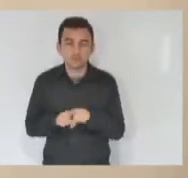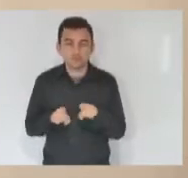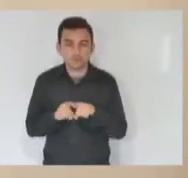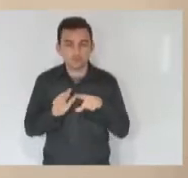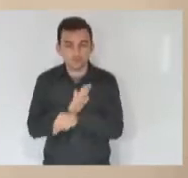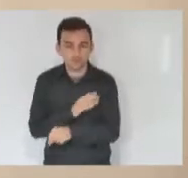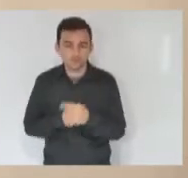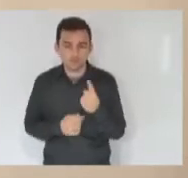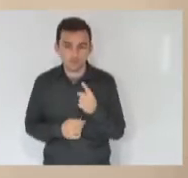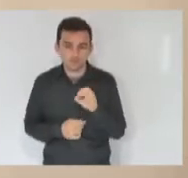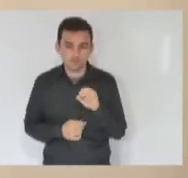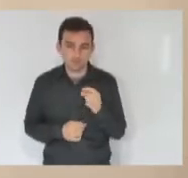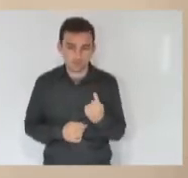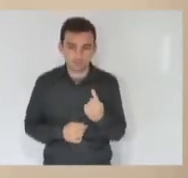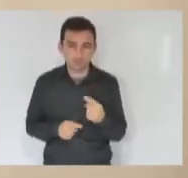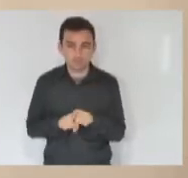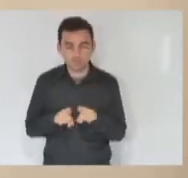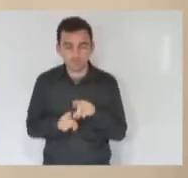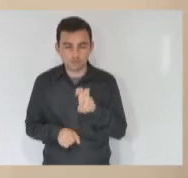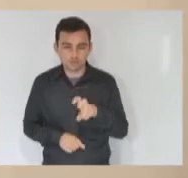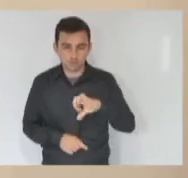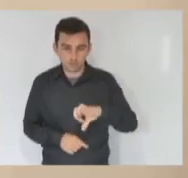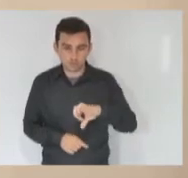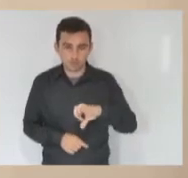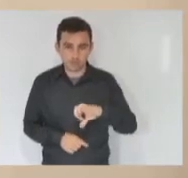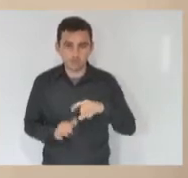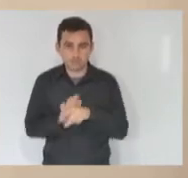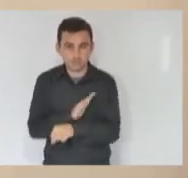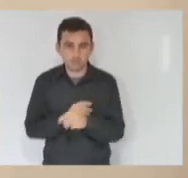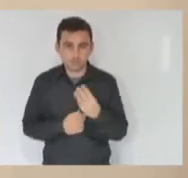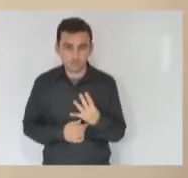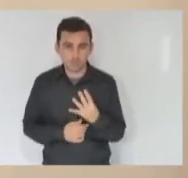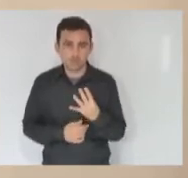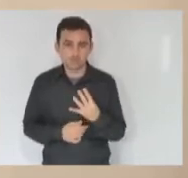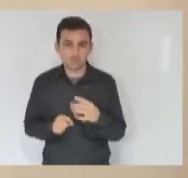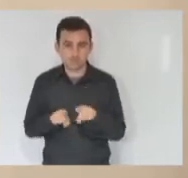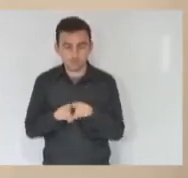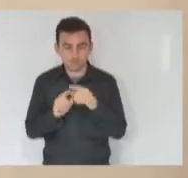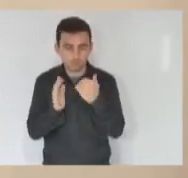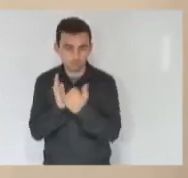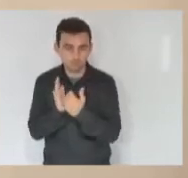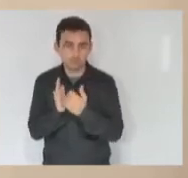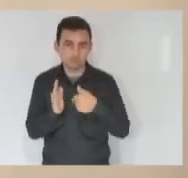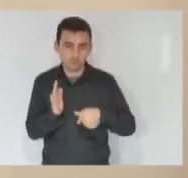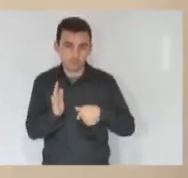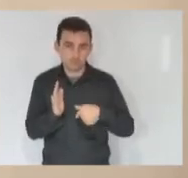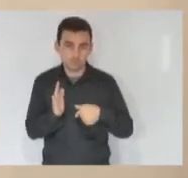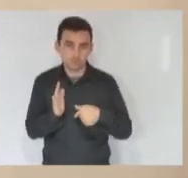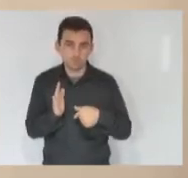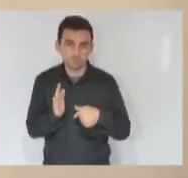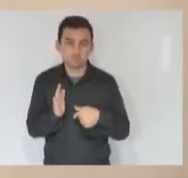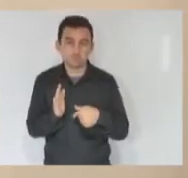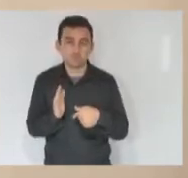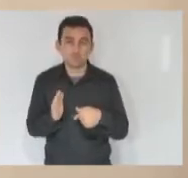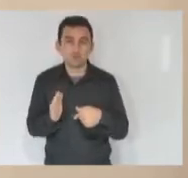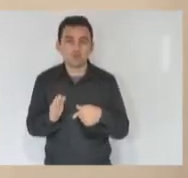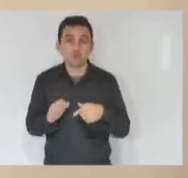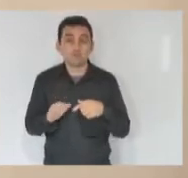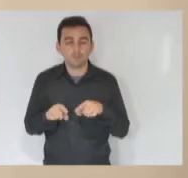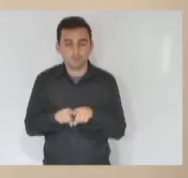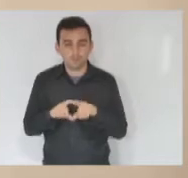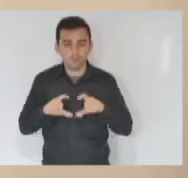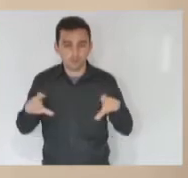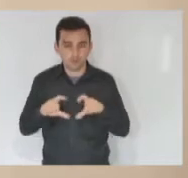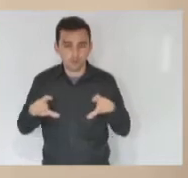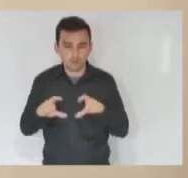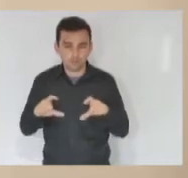e artigo 59, inciso 4º e 7º da Constituição do Estado de Santa Catarina, e considerando que o parágrafo 1º do artigo 6º